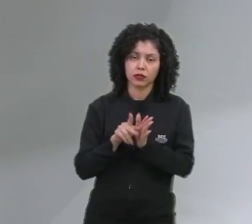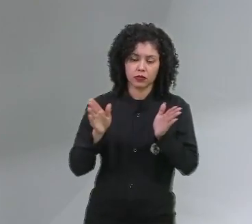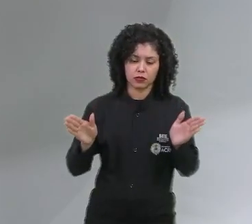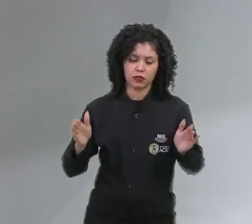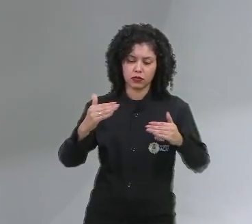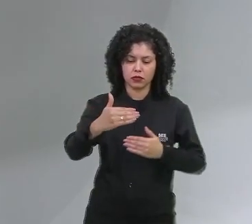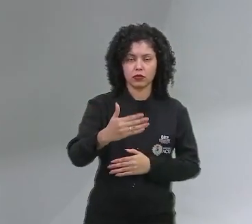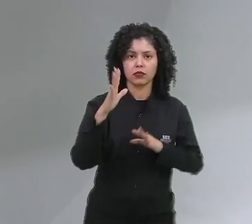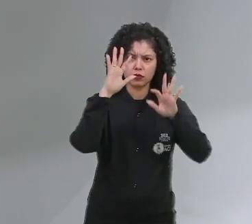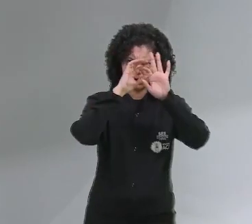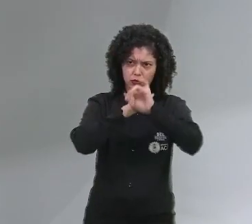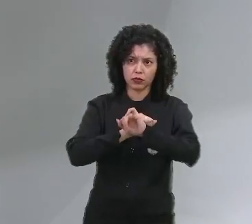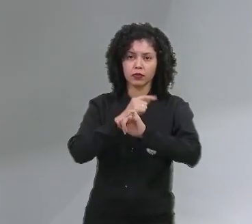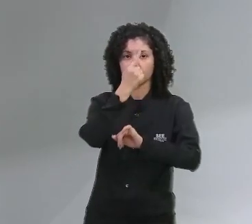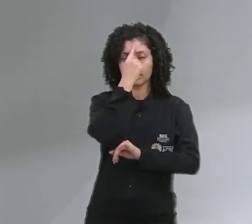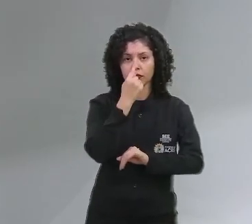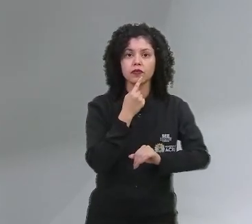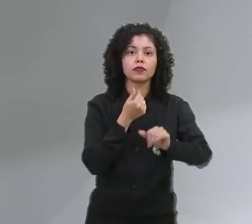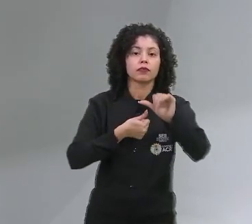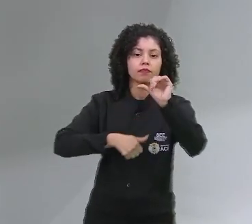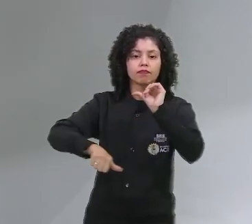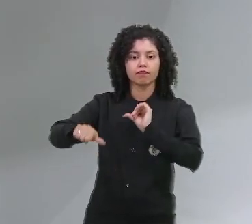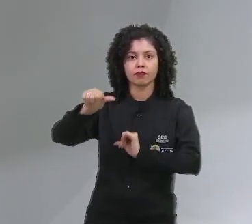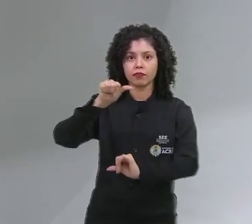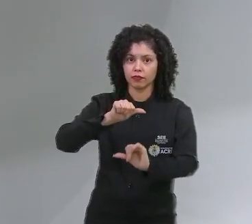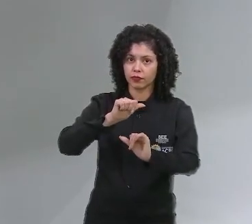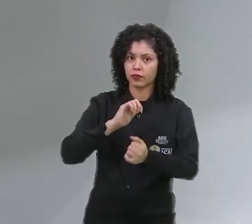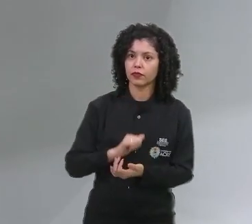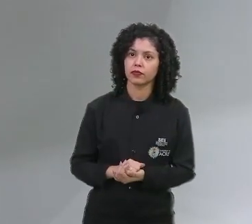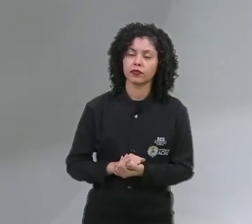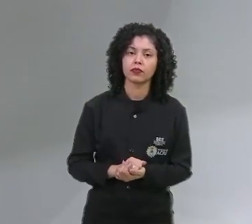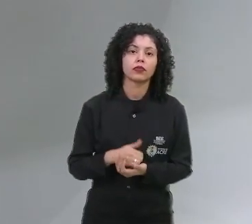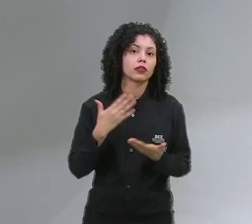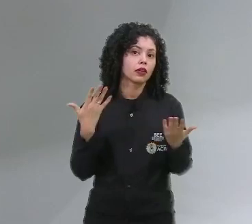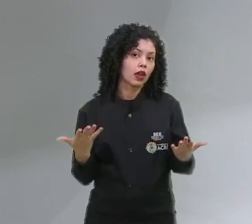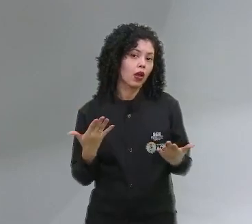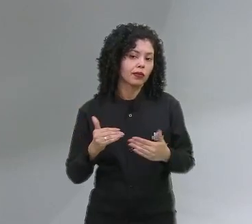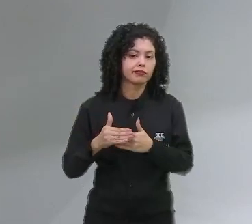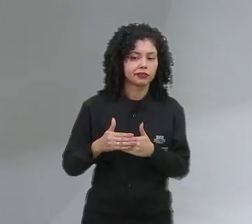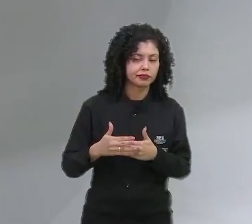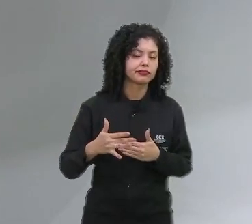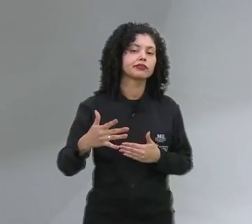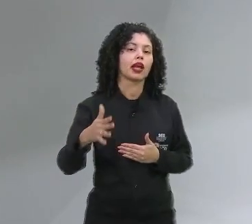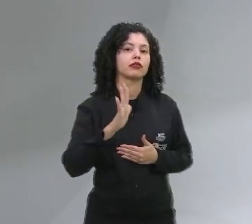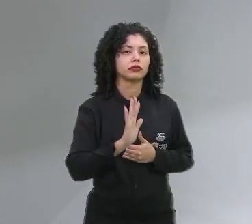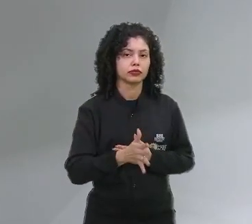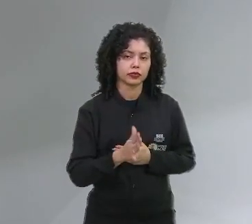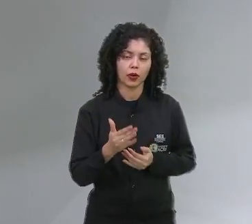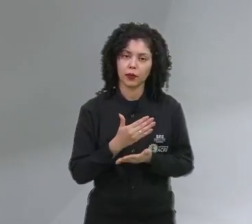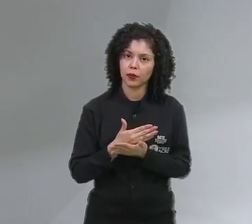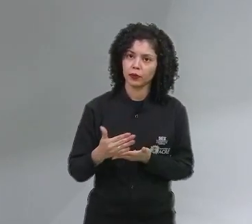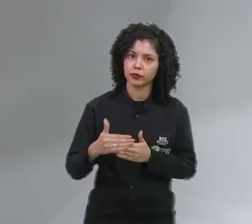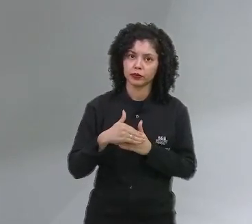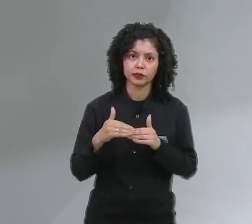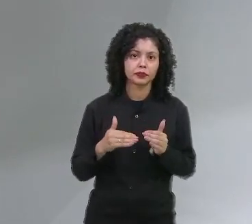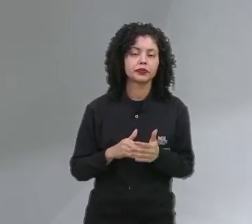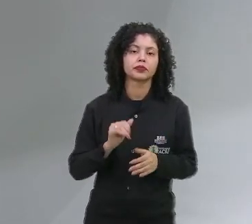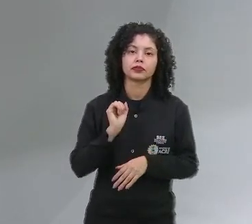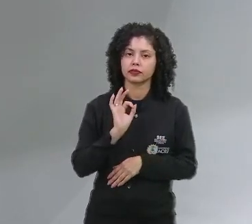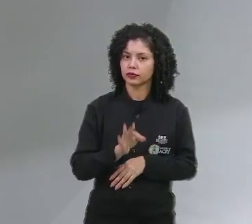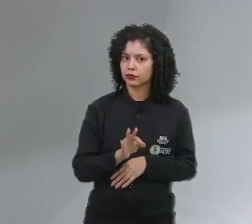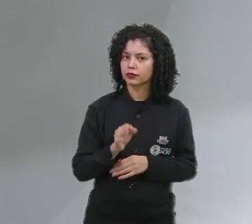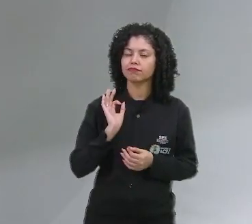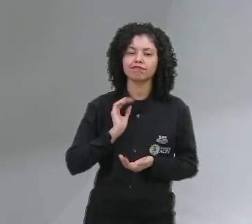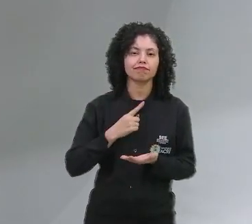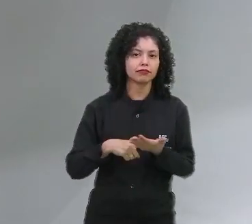escura, uma imagem invertida, mas aí já era um avanço, né? Já era um começo de tudo, certo? E a